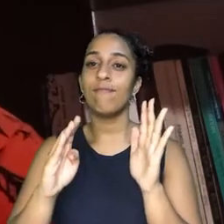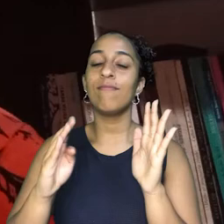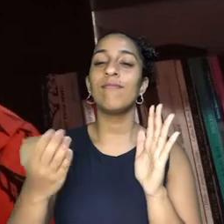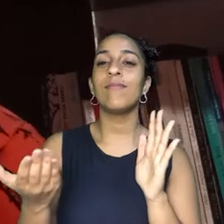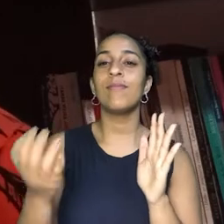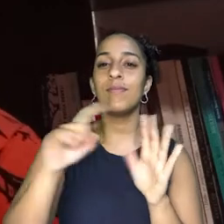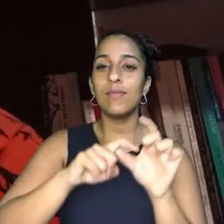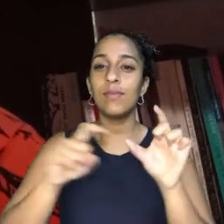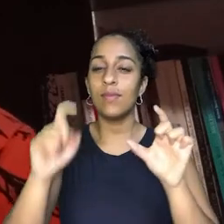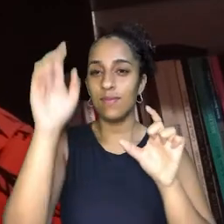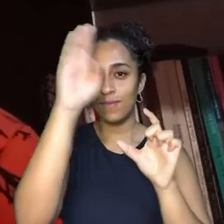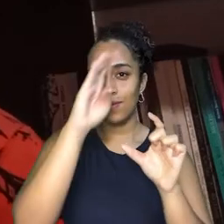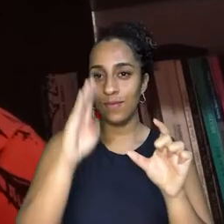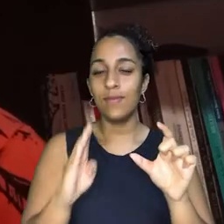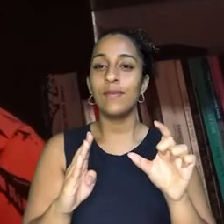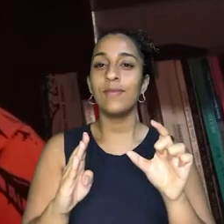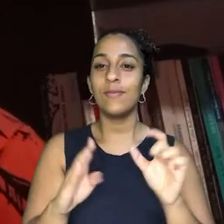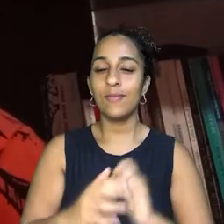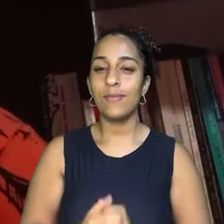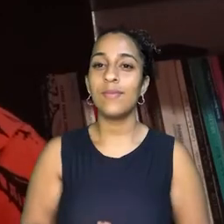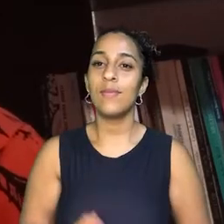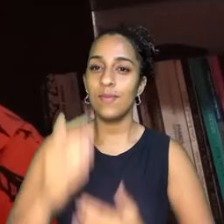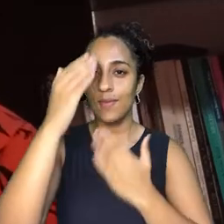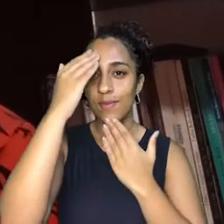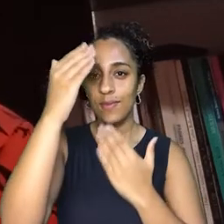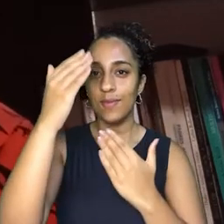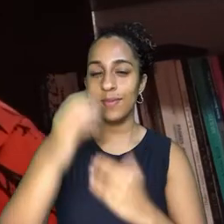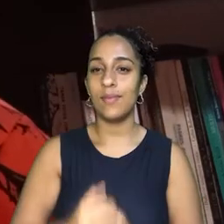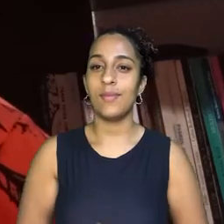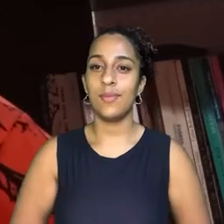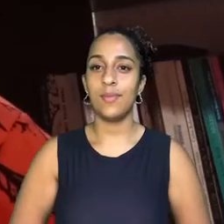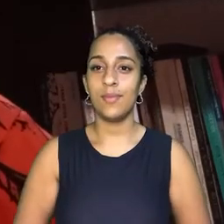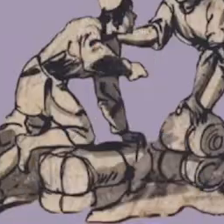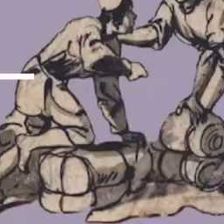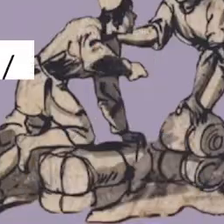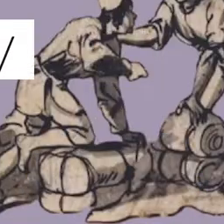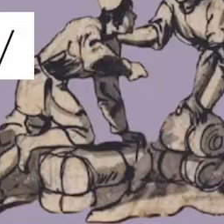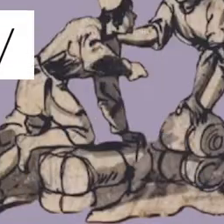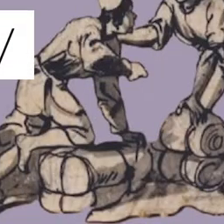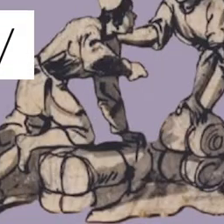de autoria do Professor Geraldo da Silva muito obrigada